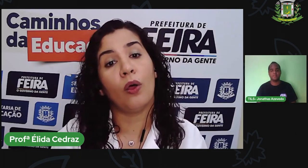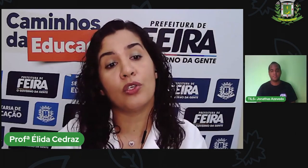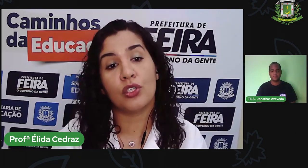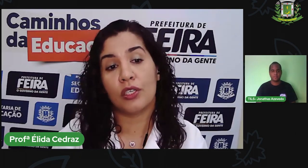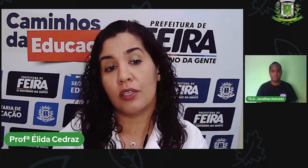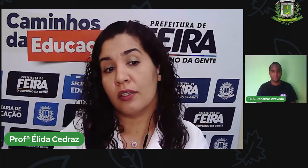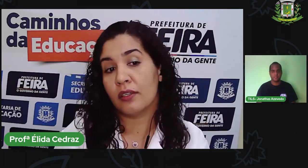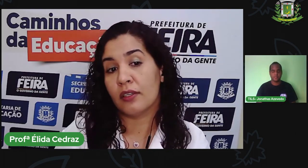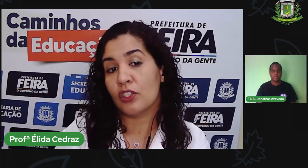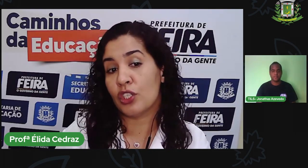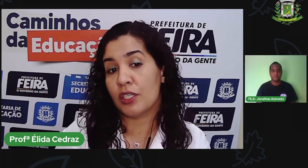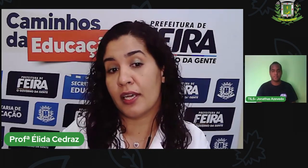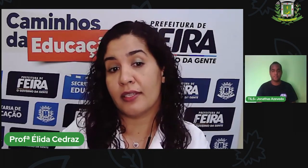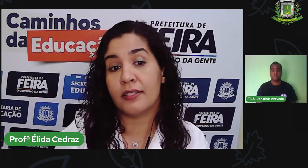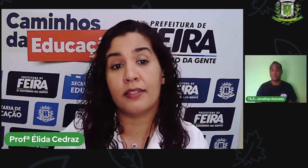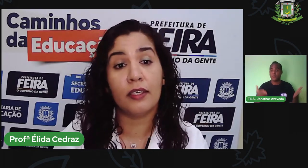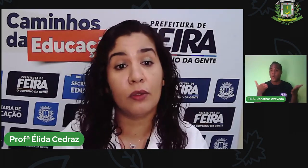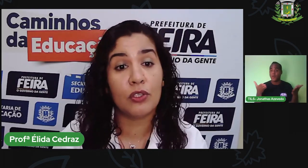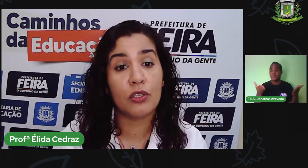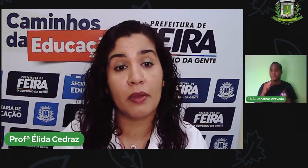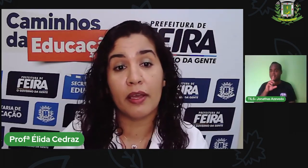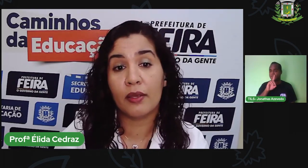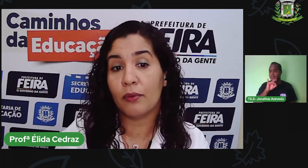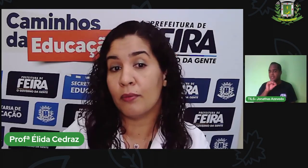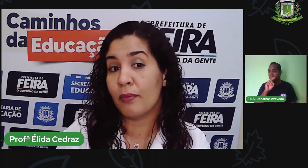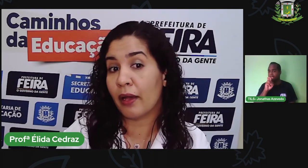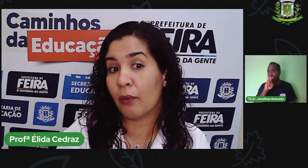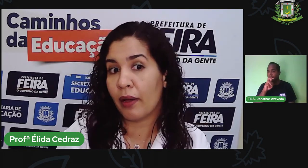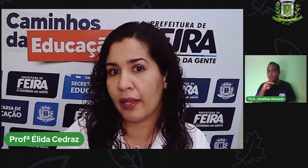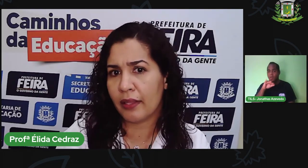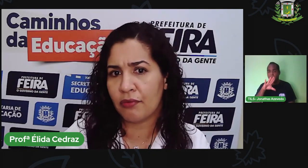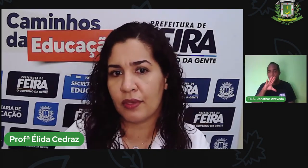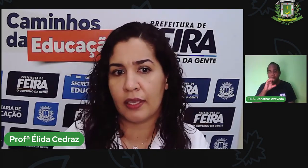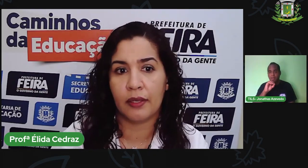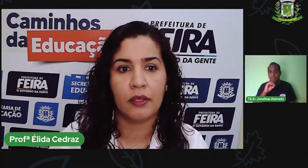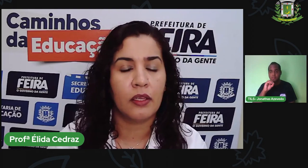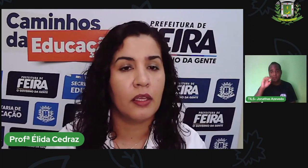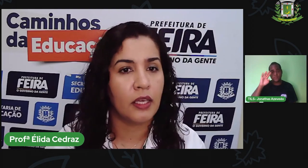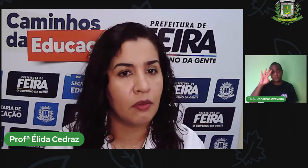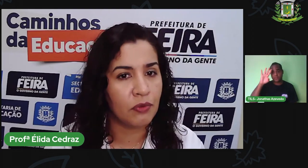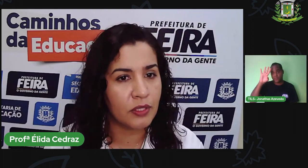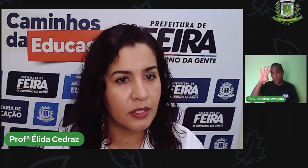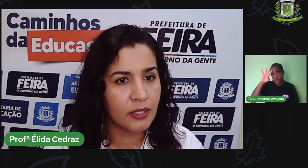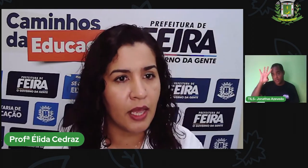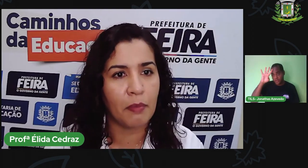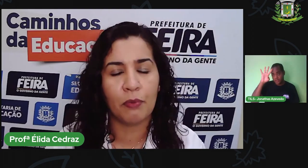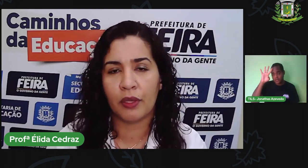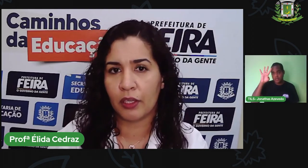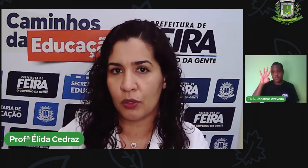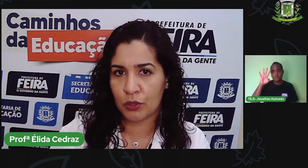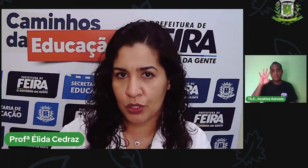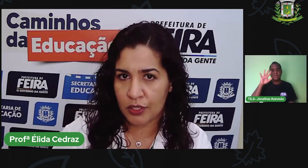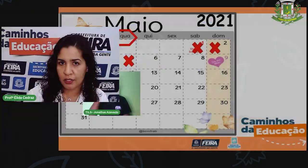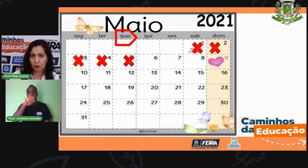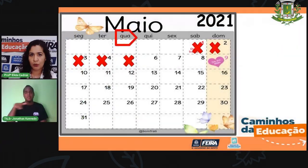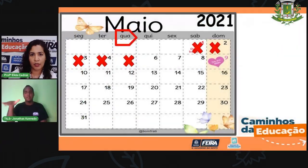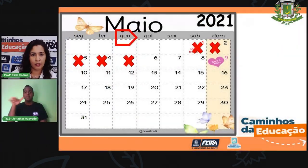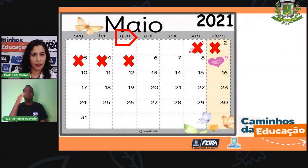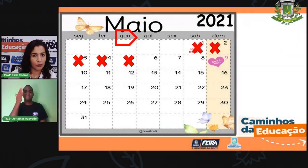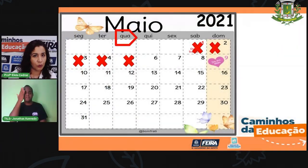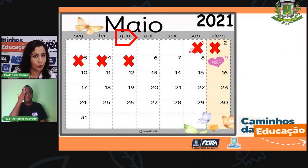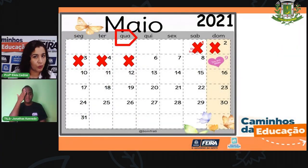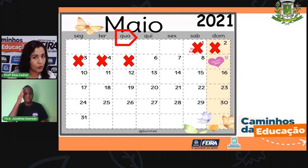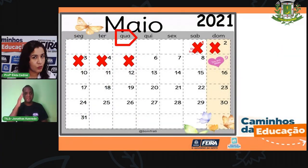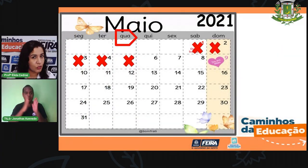Hoje, dia 5 de maio, uma quarta-feira. E você sabe por que nós utilizamos o